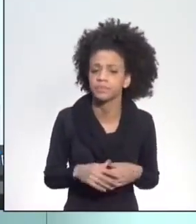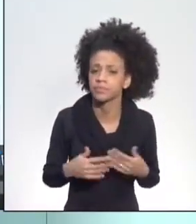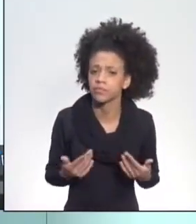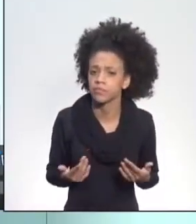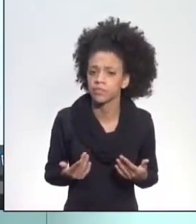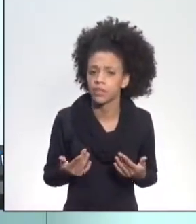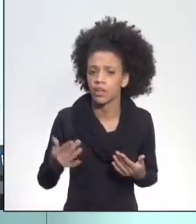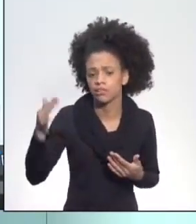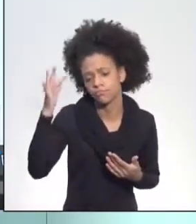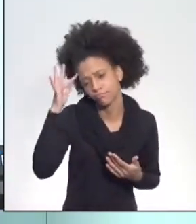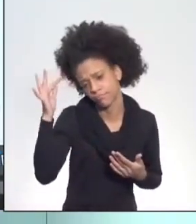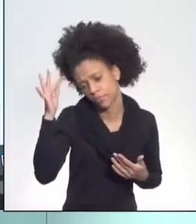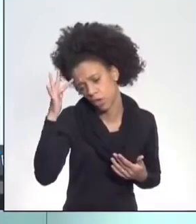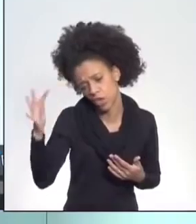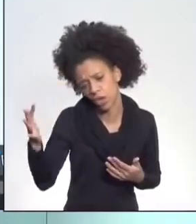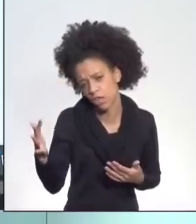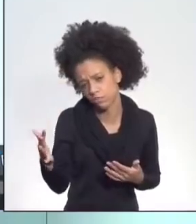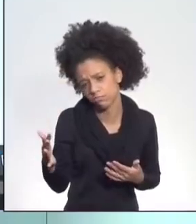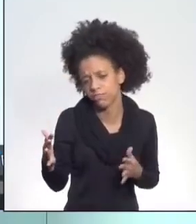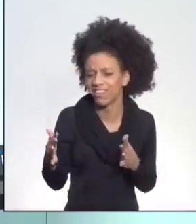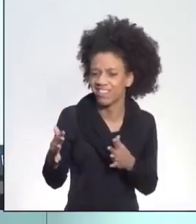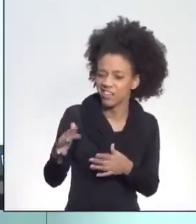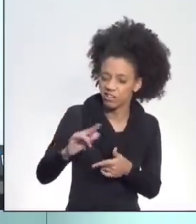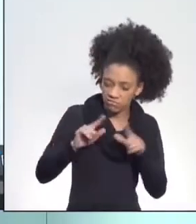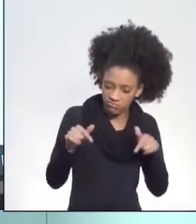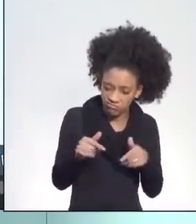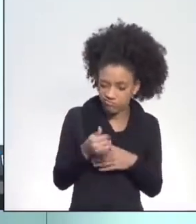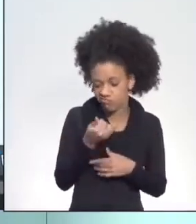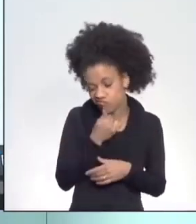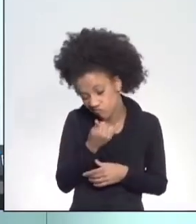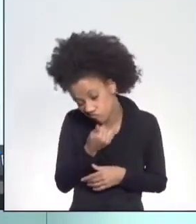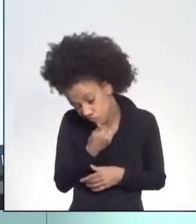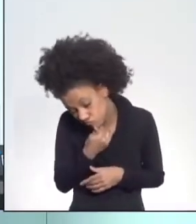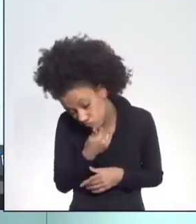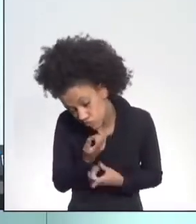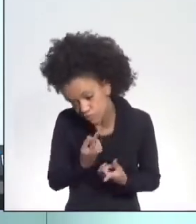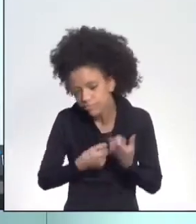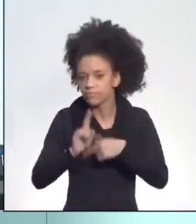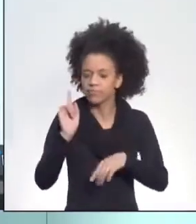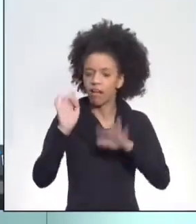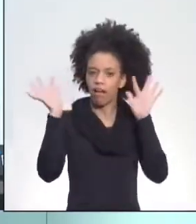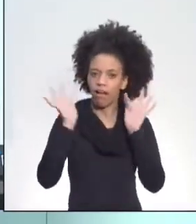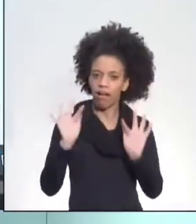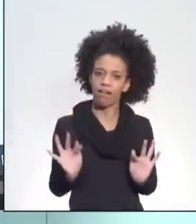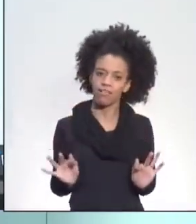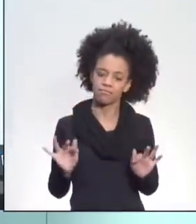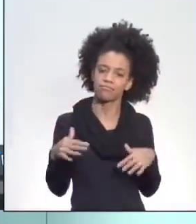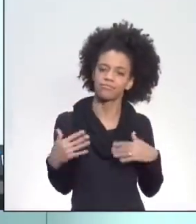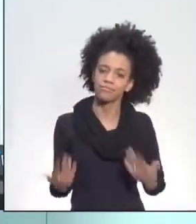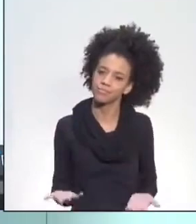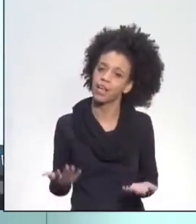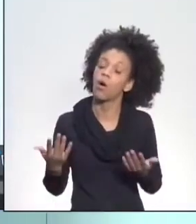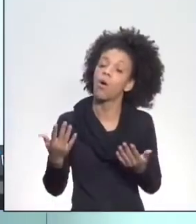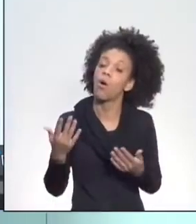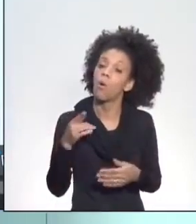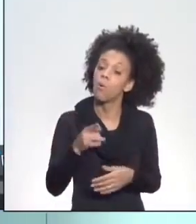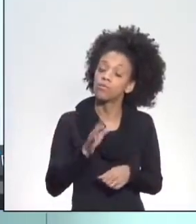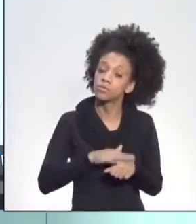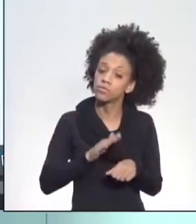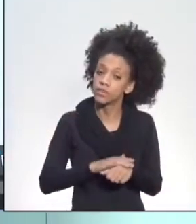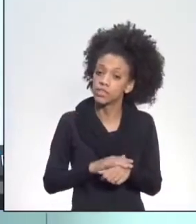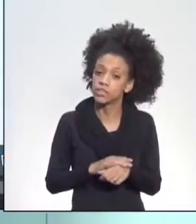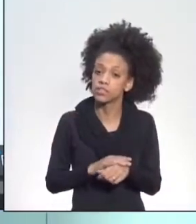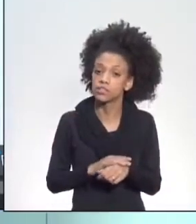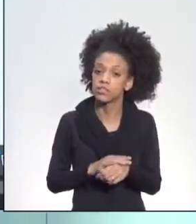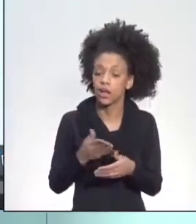aquele ambiente, né, que estava meio tristinho, né, meio moninho ali, em uma coisa bem diferente. Então, quando você realiza esse tipo de